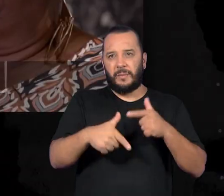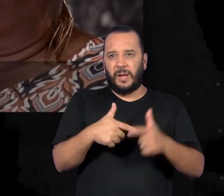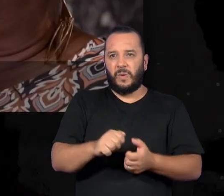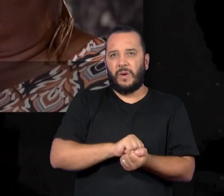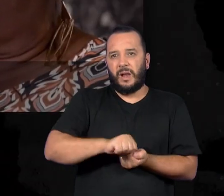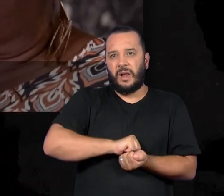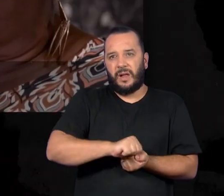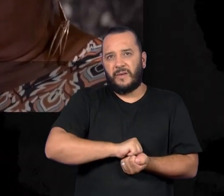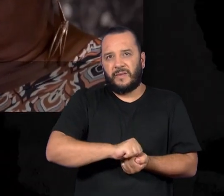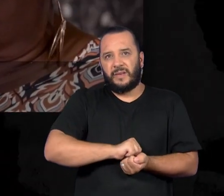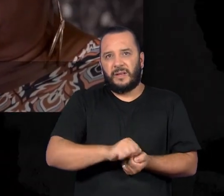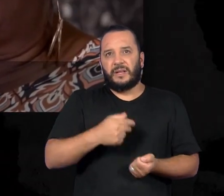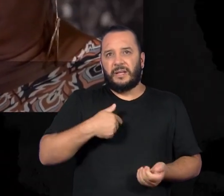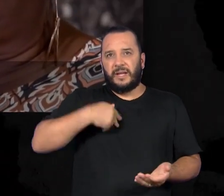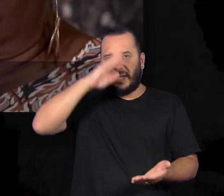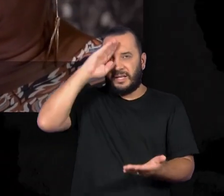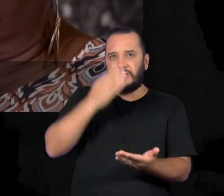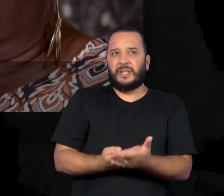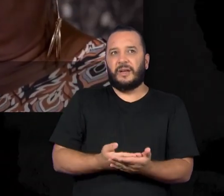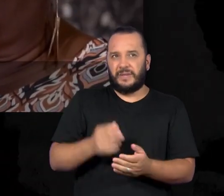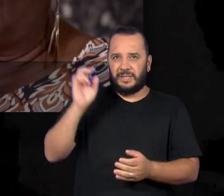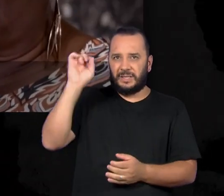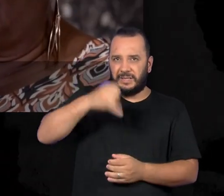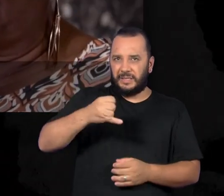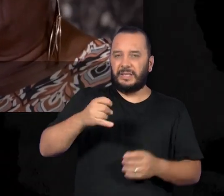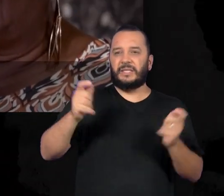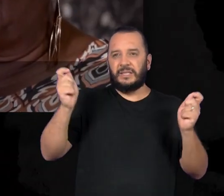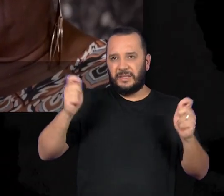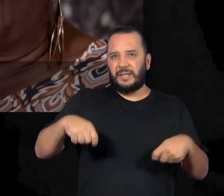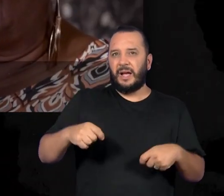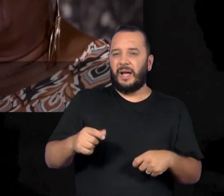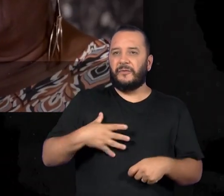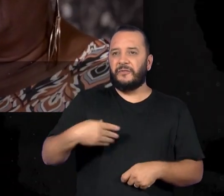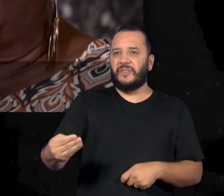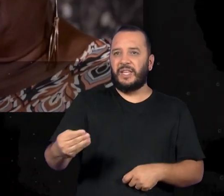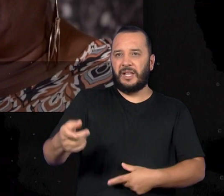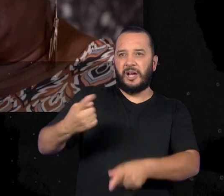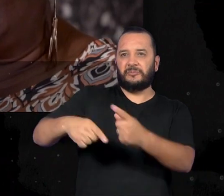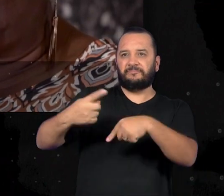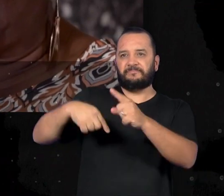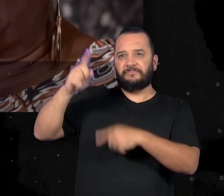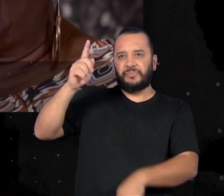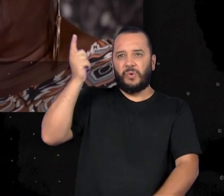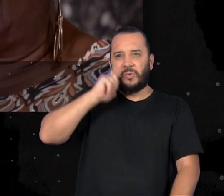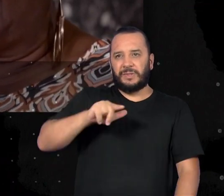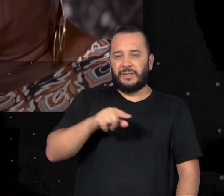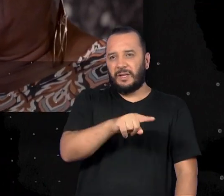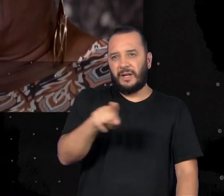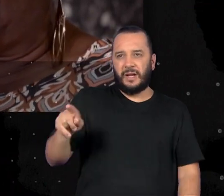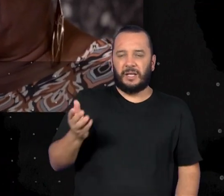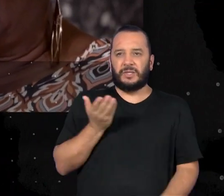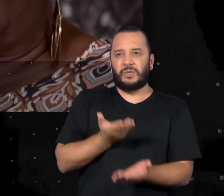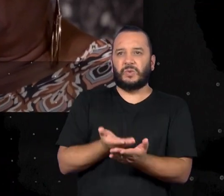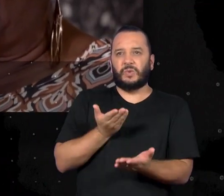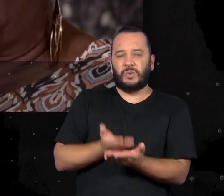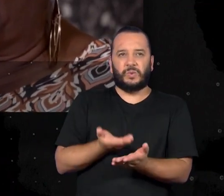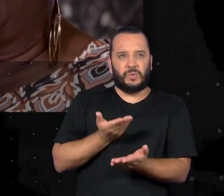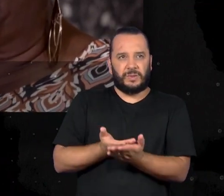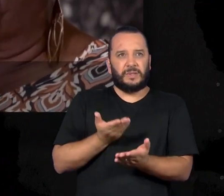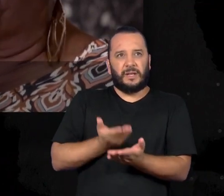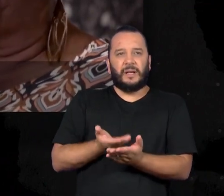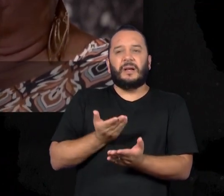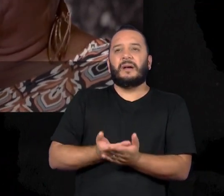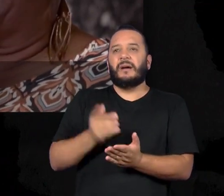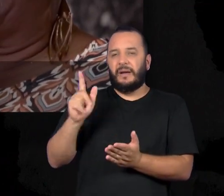sim, que outro momento era possível para suas filhas e que estudar era